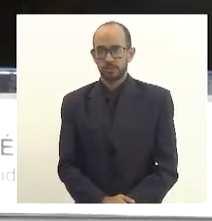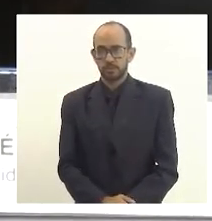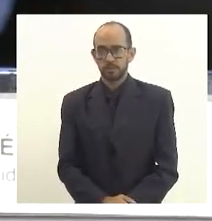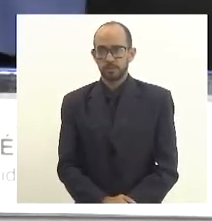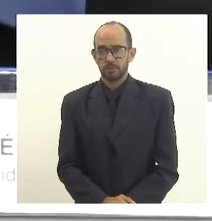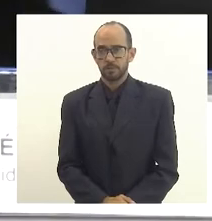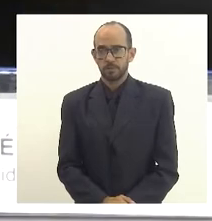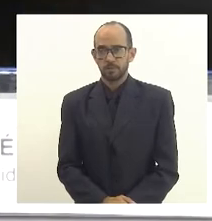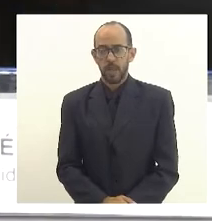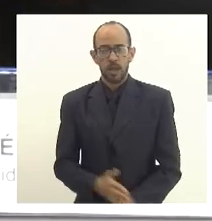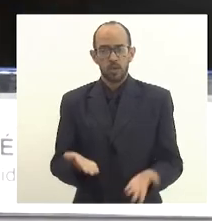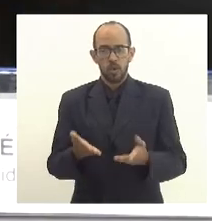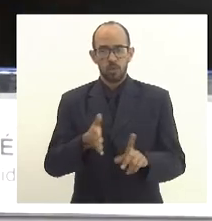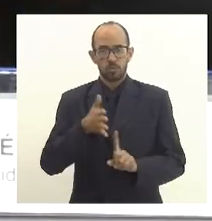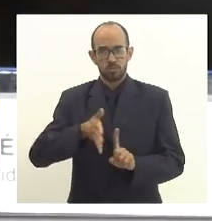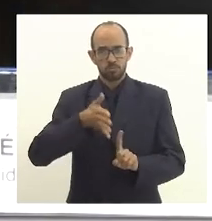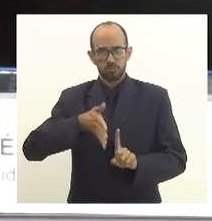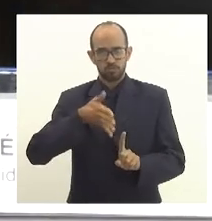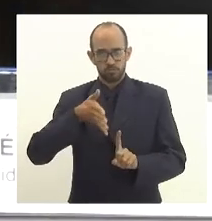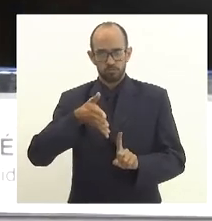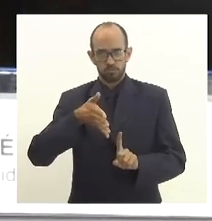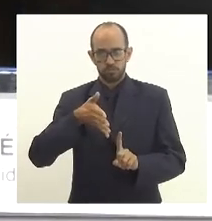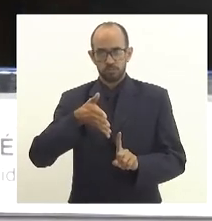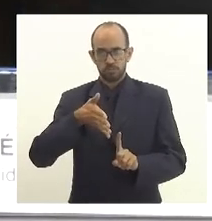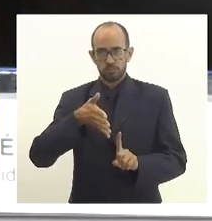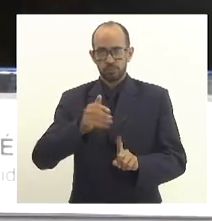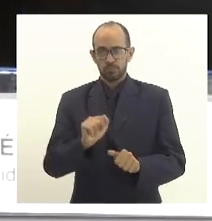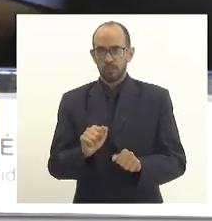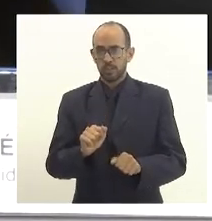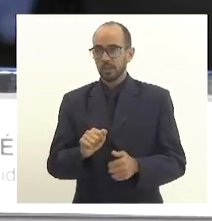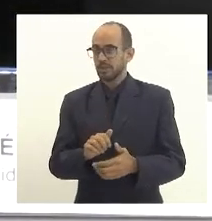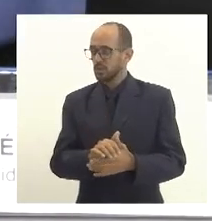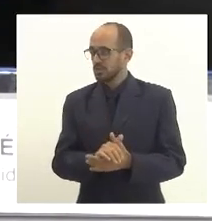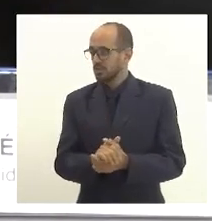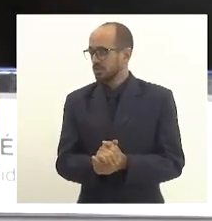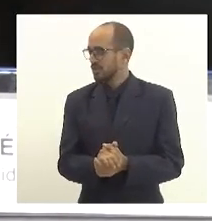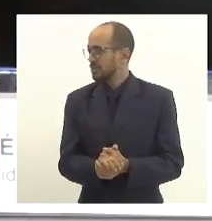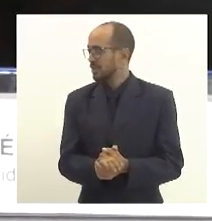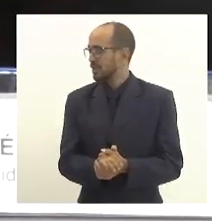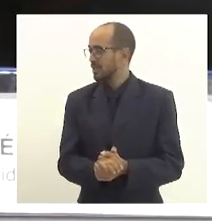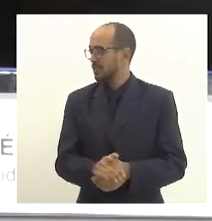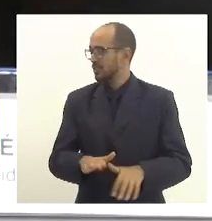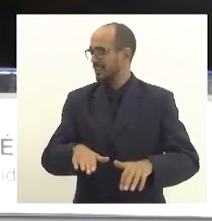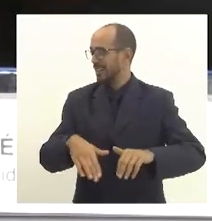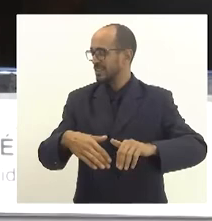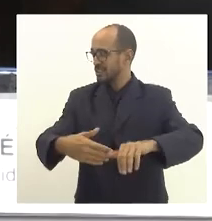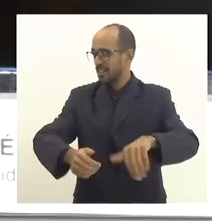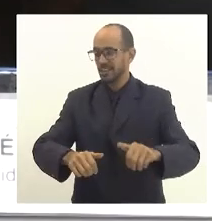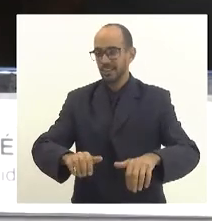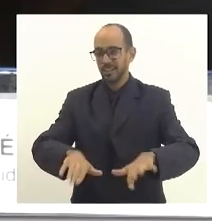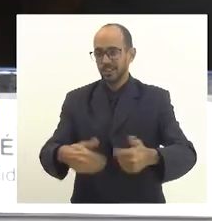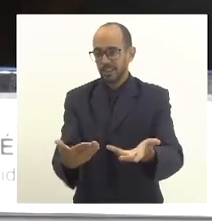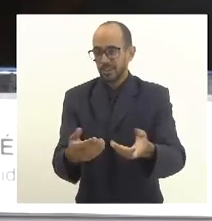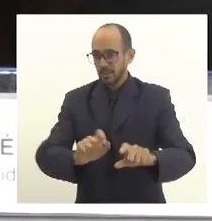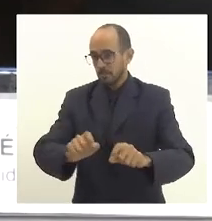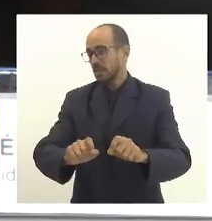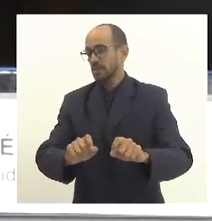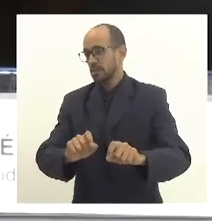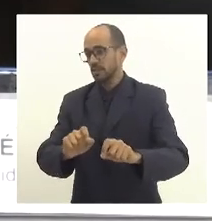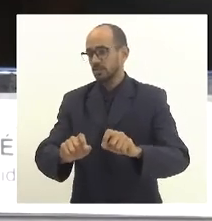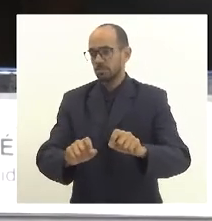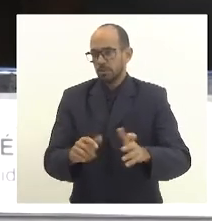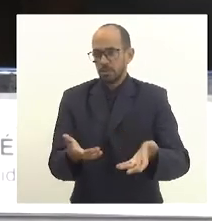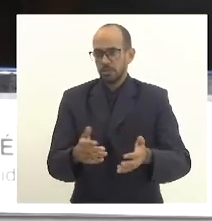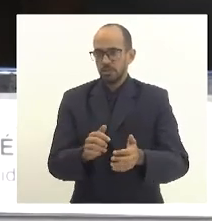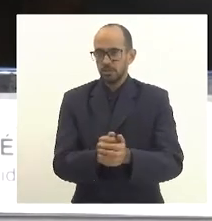Passo a palavra agora ao CEO da Nokia do Brasil, o senhor Ailton Santos, para abordar algumas experiências das cidades inteligentes no mundo